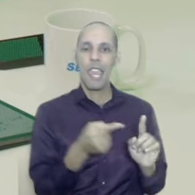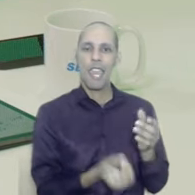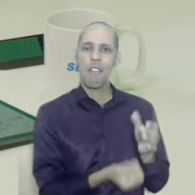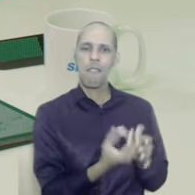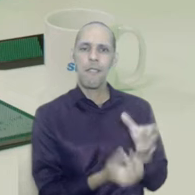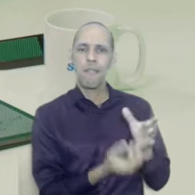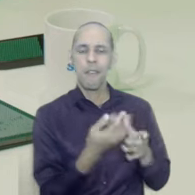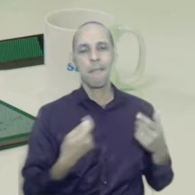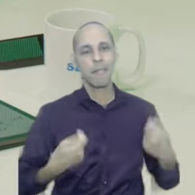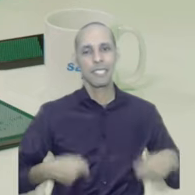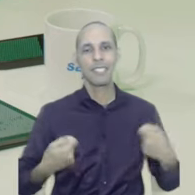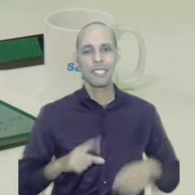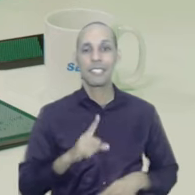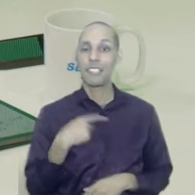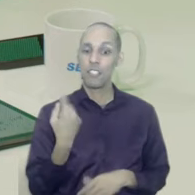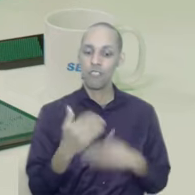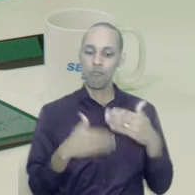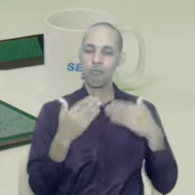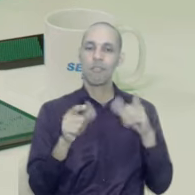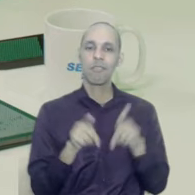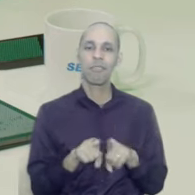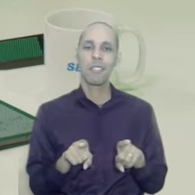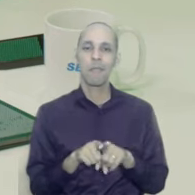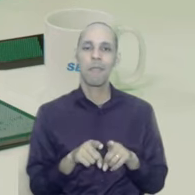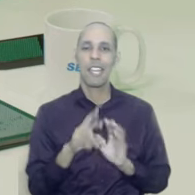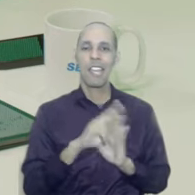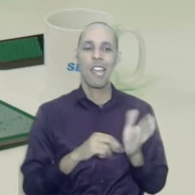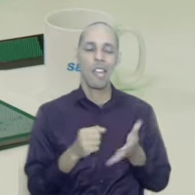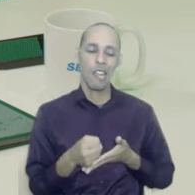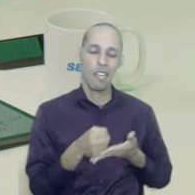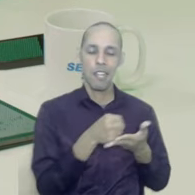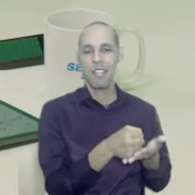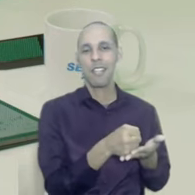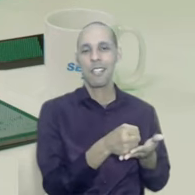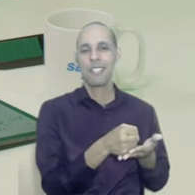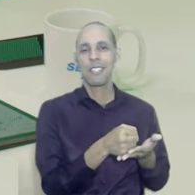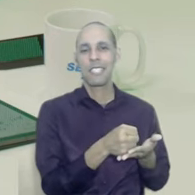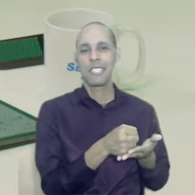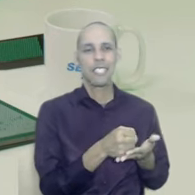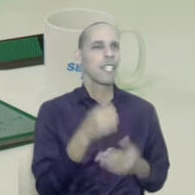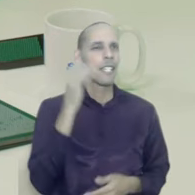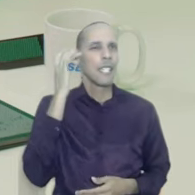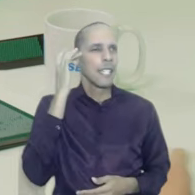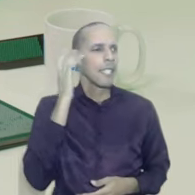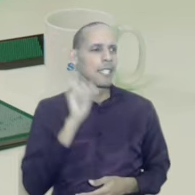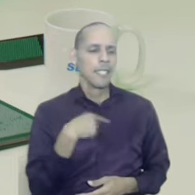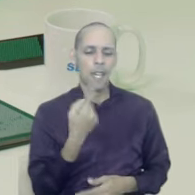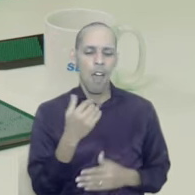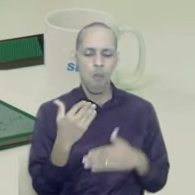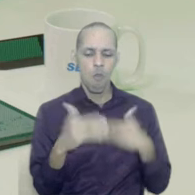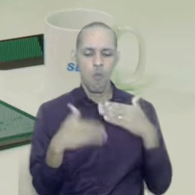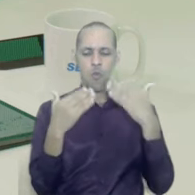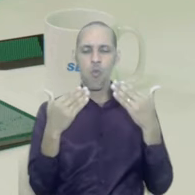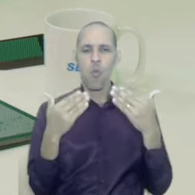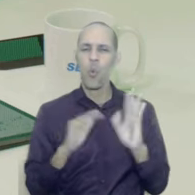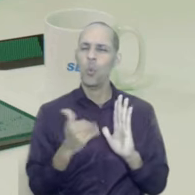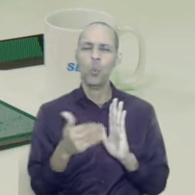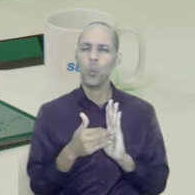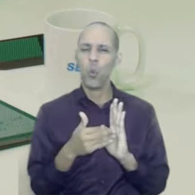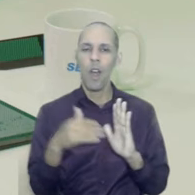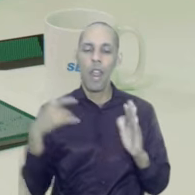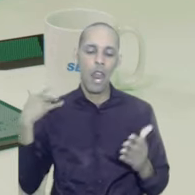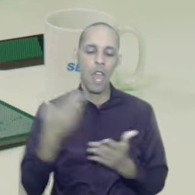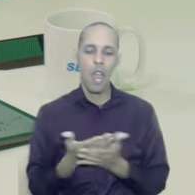a gente precisa desenvolver e levar o resultado para ele eu acho que de tudo que a gente desenvolveu até agora o